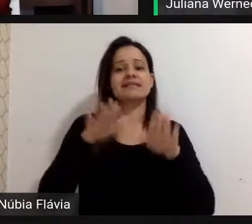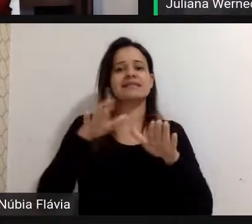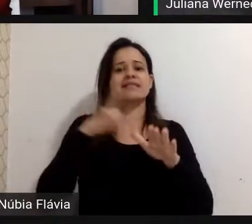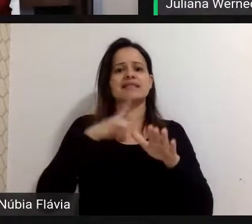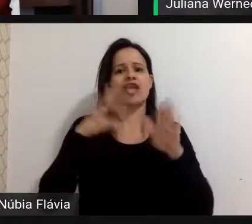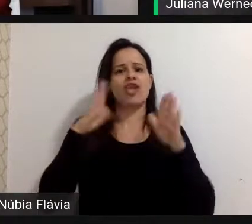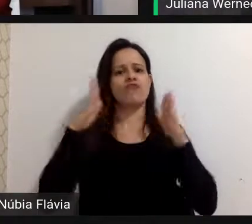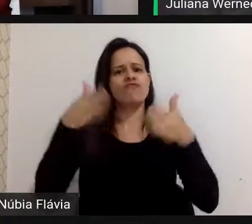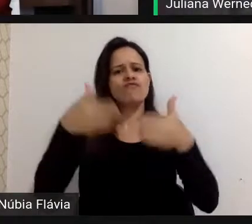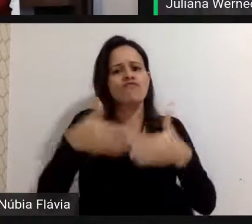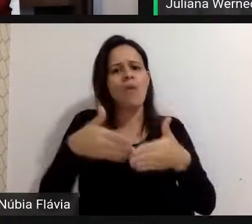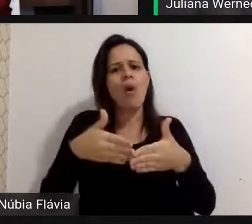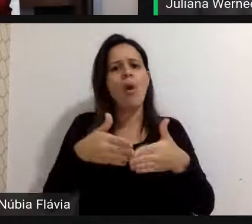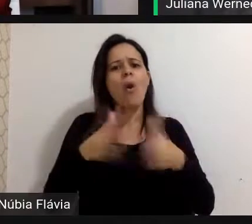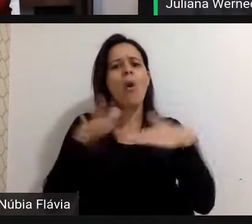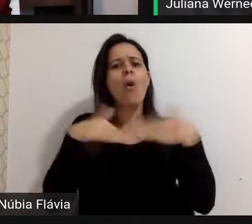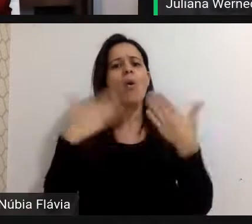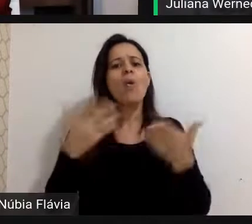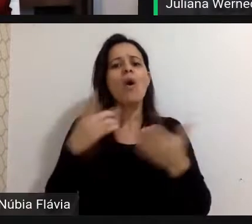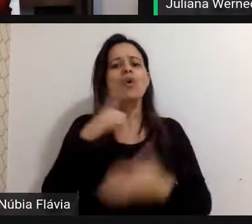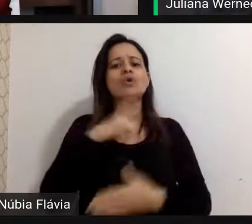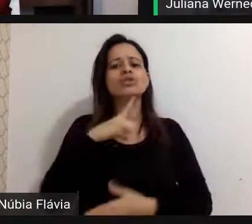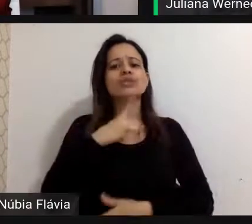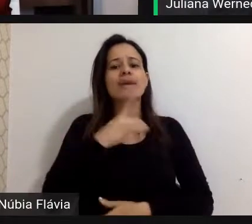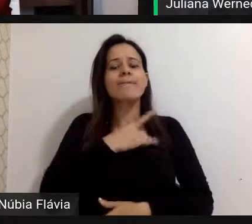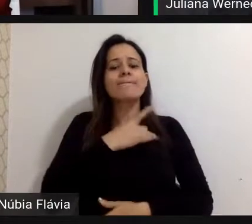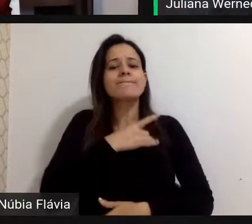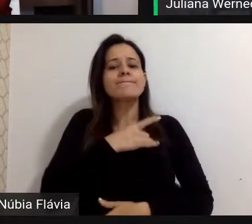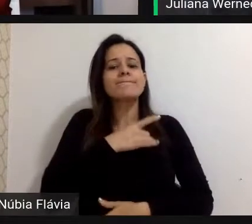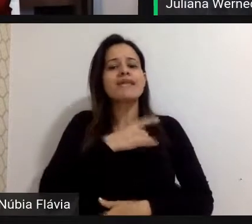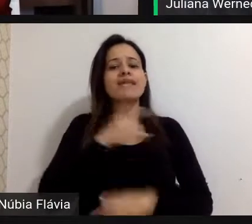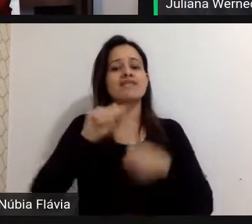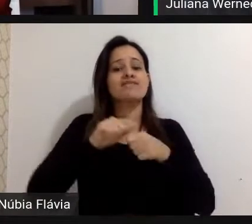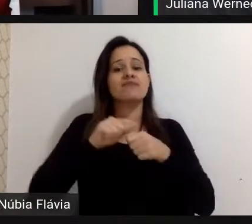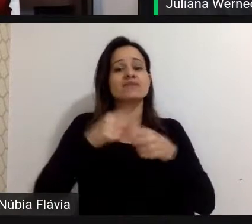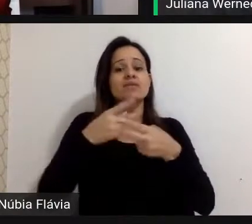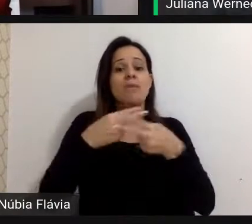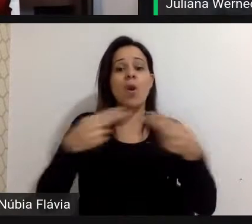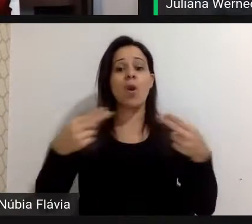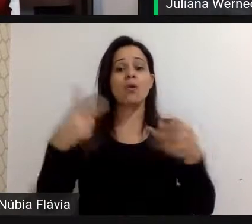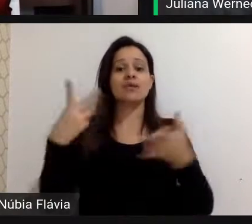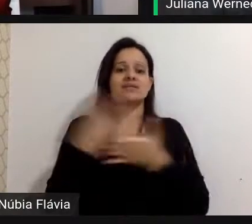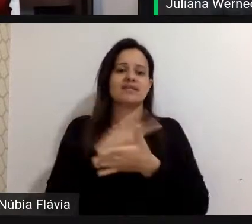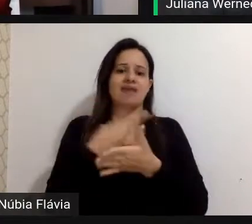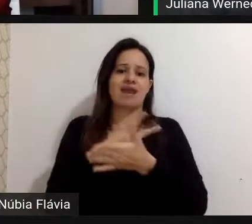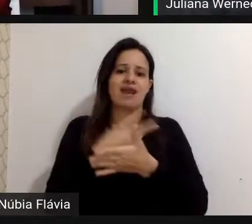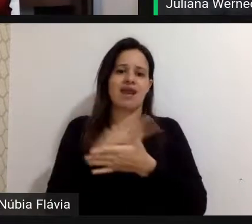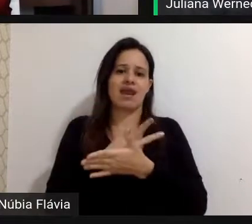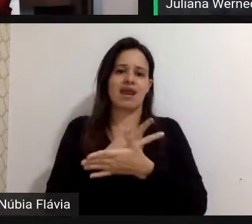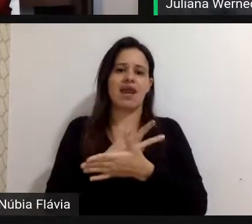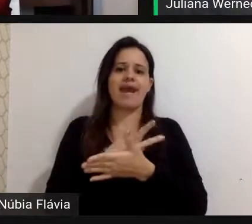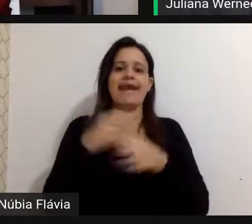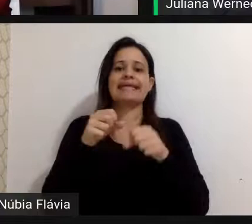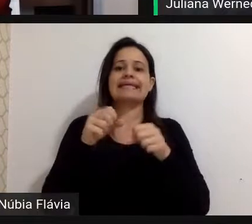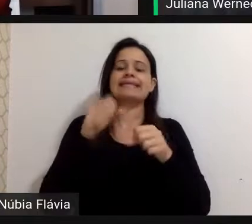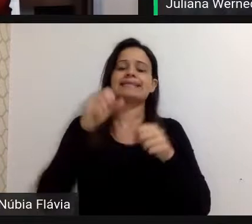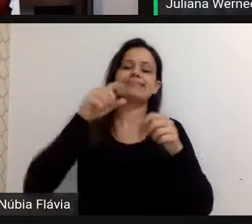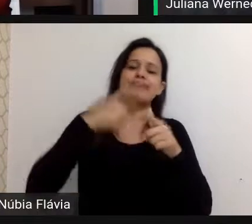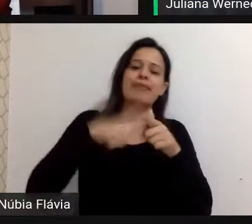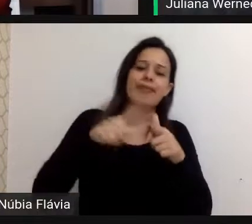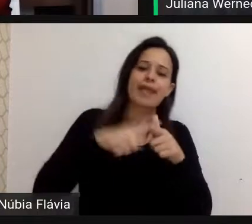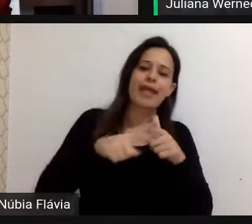né? Eu tinha muito medo de fazer alguma coisa e dar errado, e eu estragar os ingredientes e eu não poder